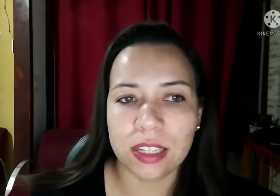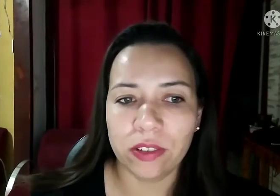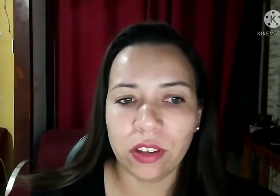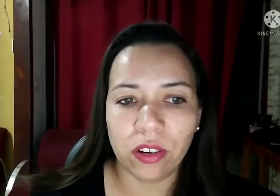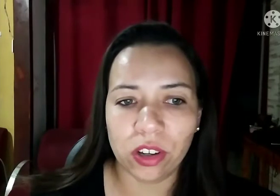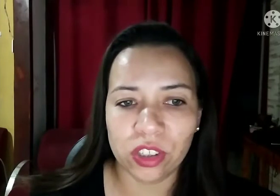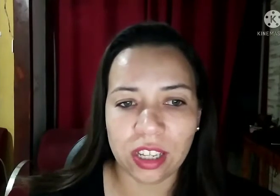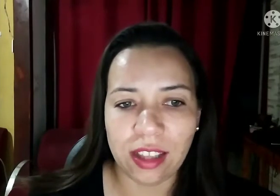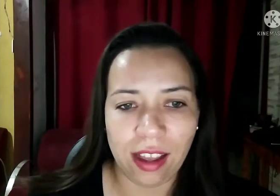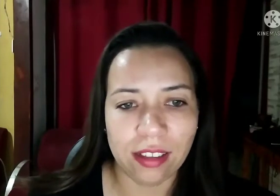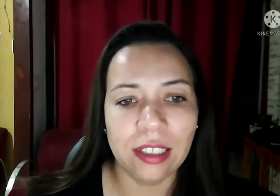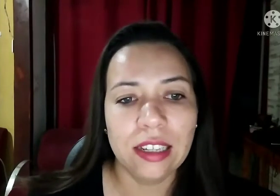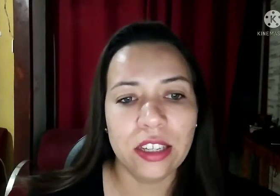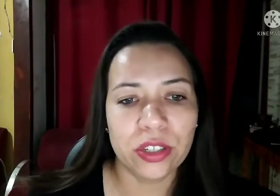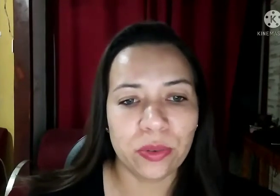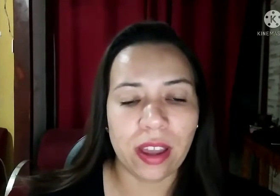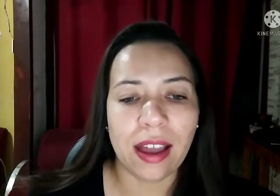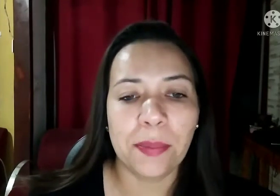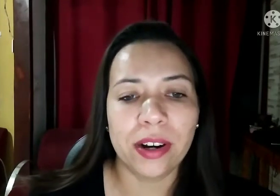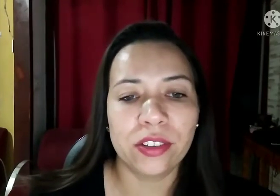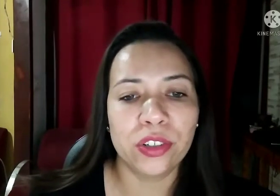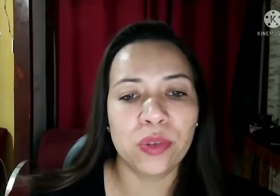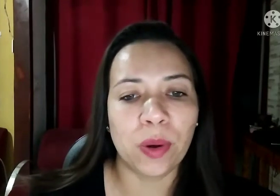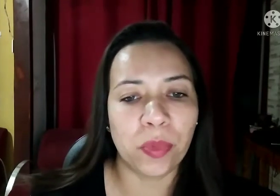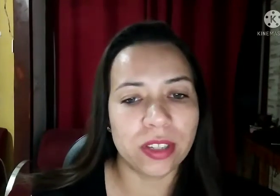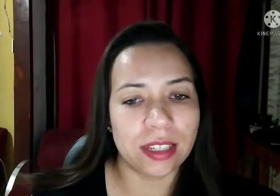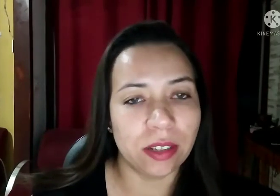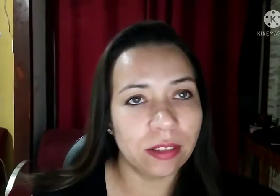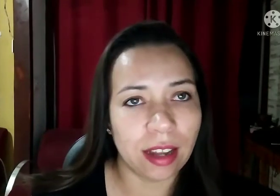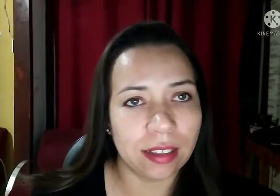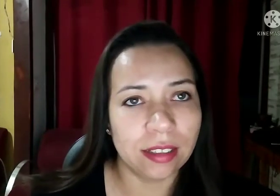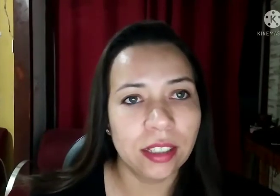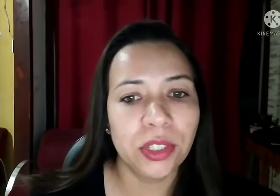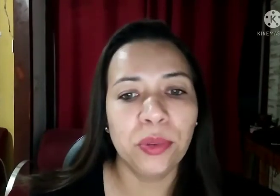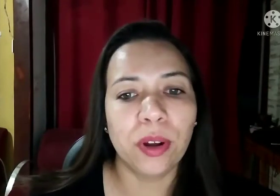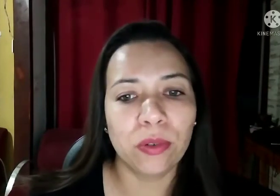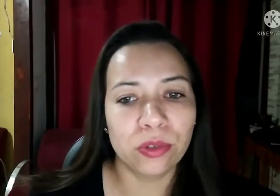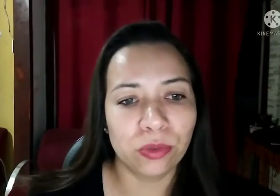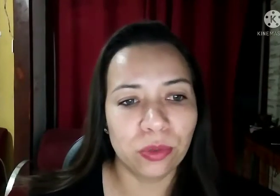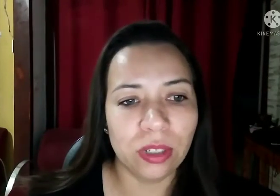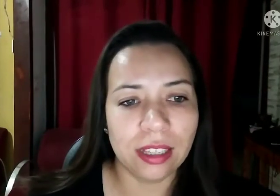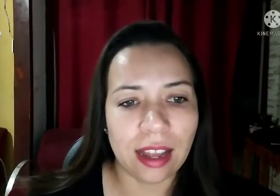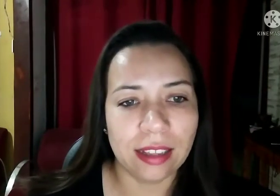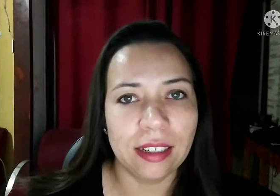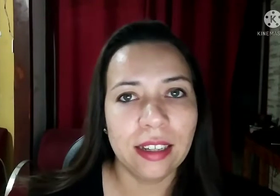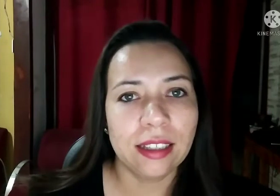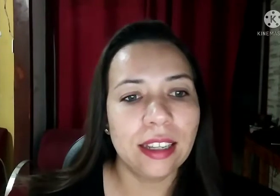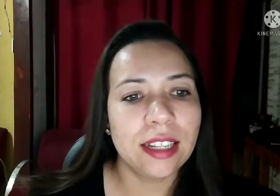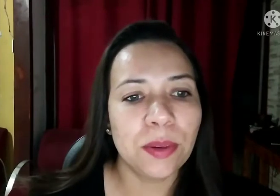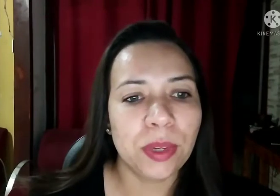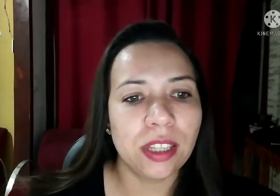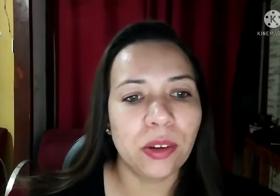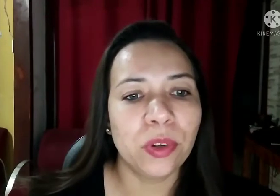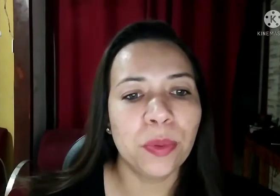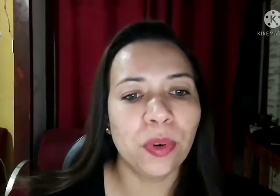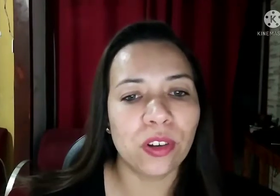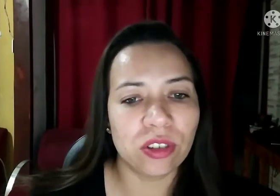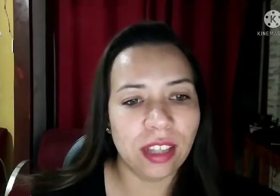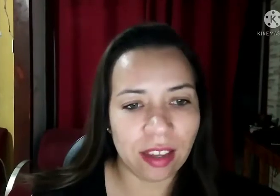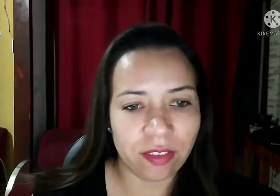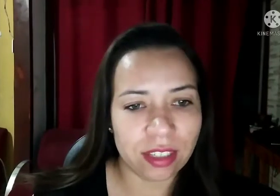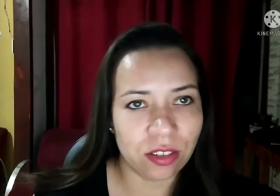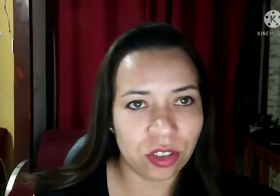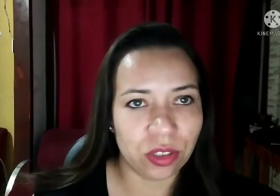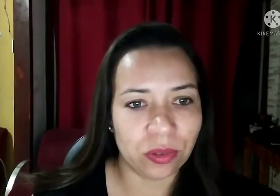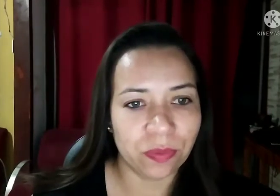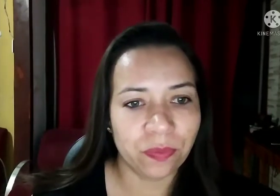numa formação ideológica dada, isto é, a partir de uma posição dada, numa conjuntura dada, determina o que pode